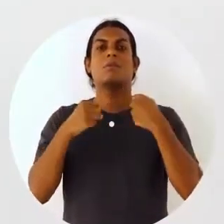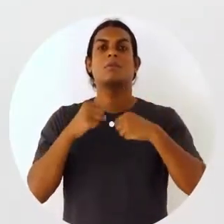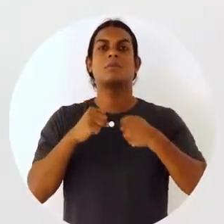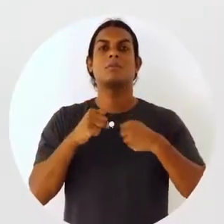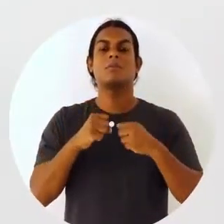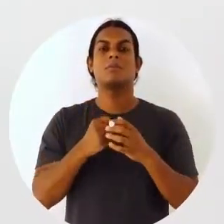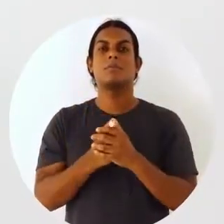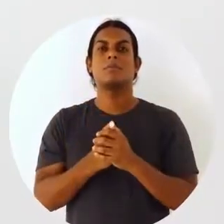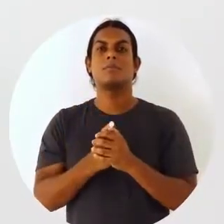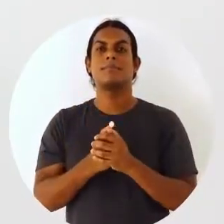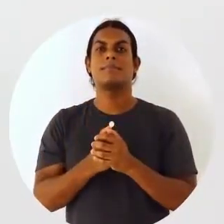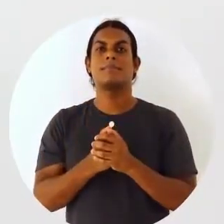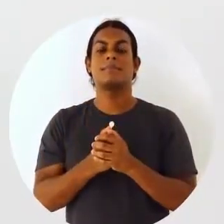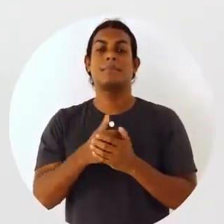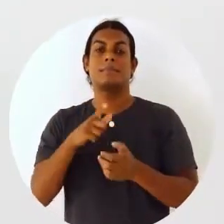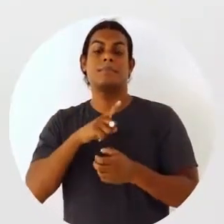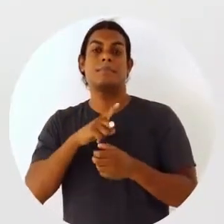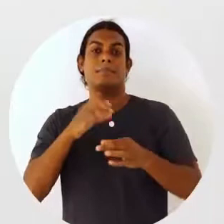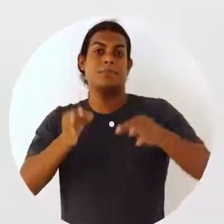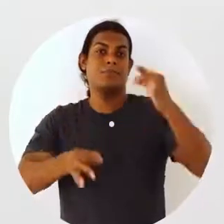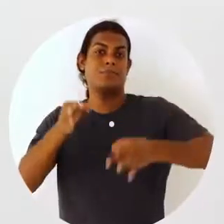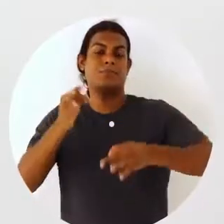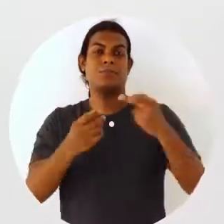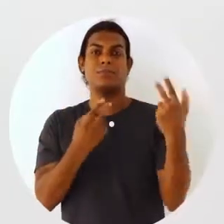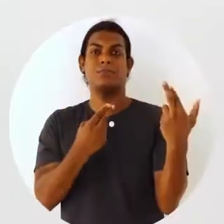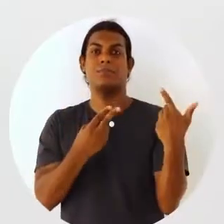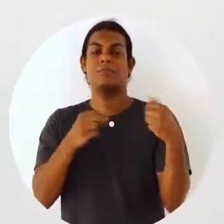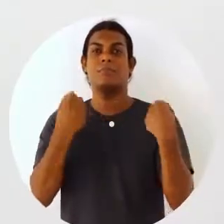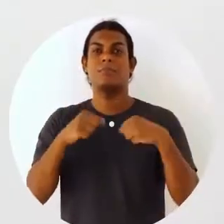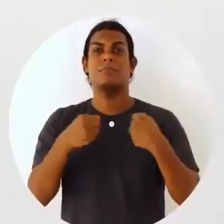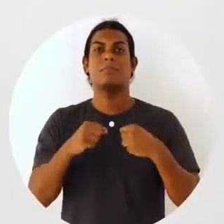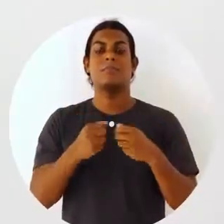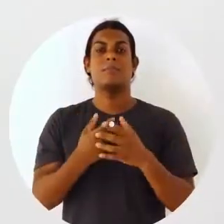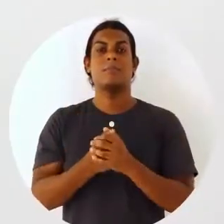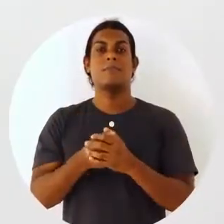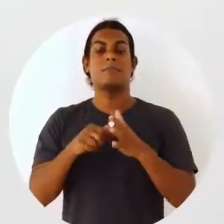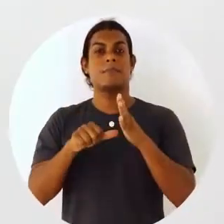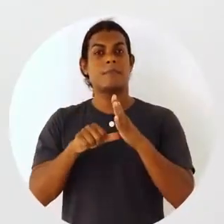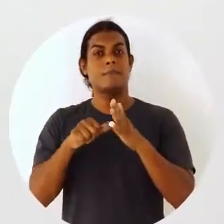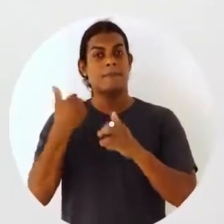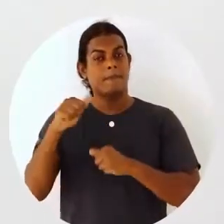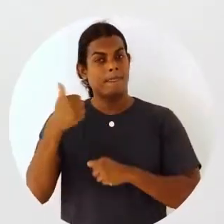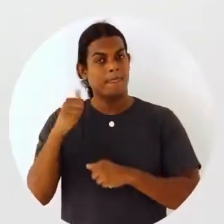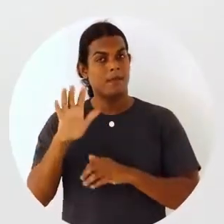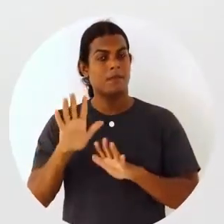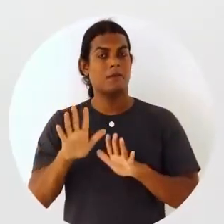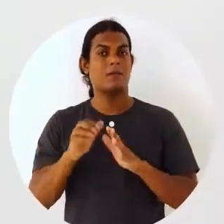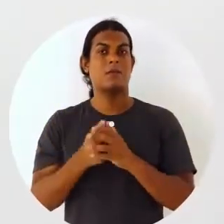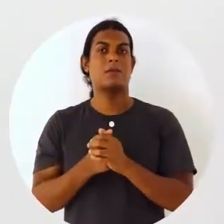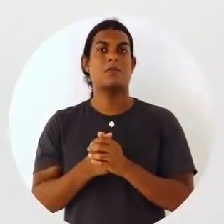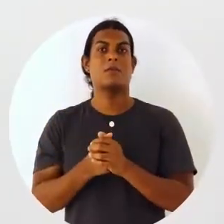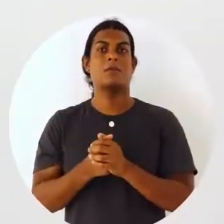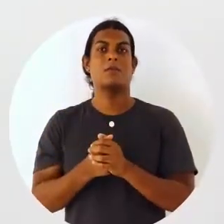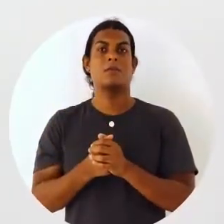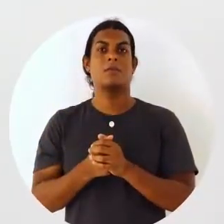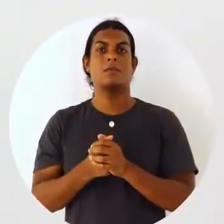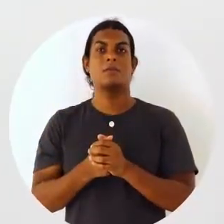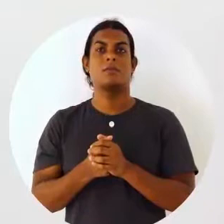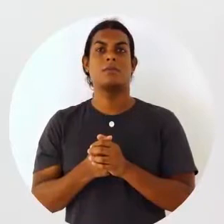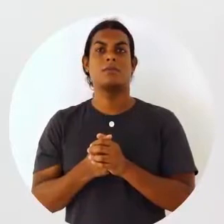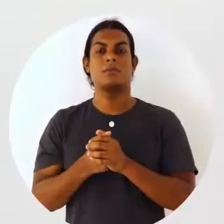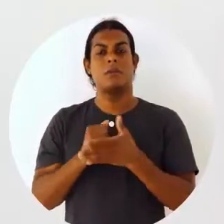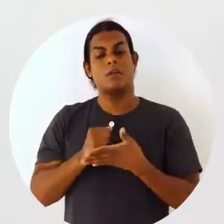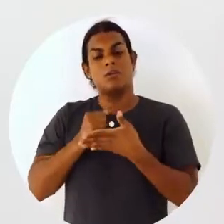para que eu possa promover essa justiça e igualdade, eu tenho que fazer o seguinte, primeiro, no ambiente dos funcionários. para que os funcionários